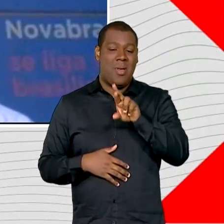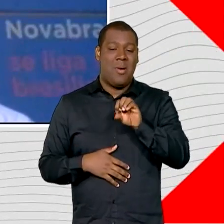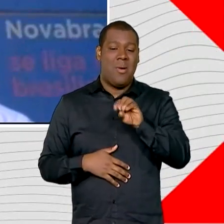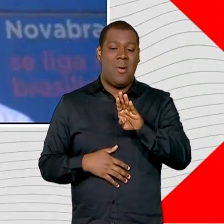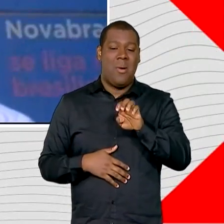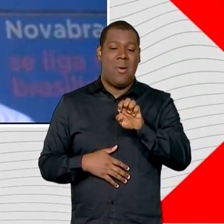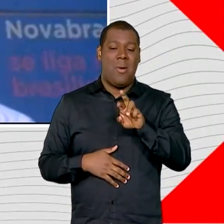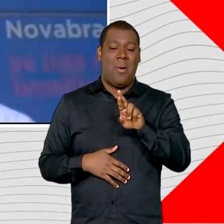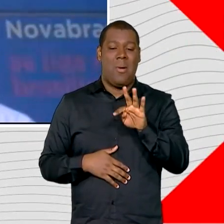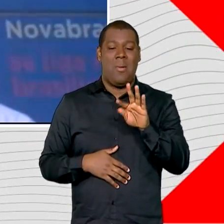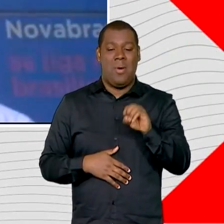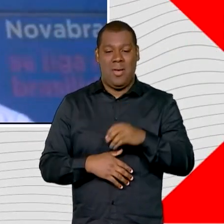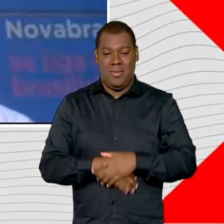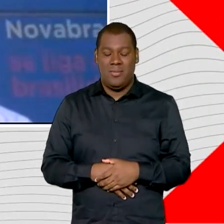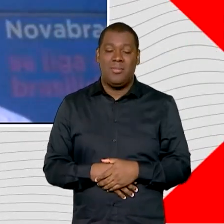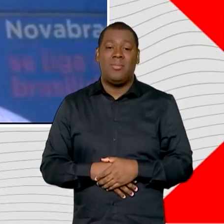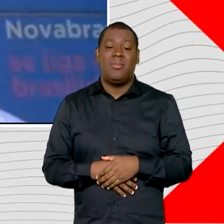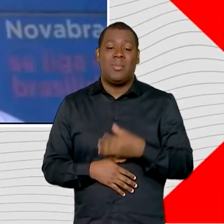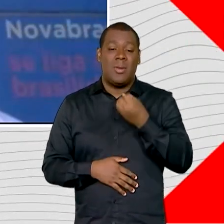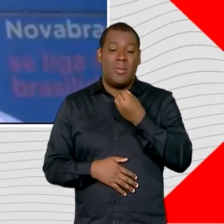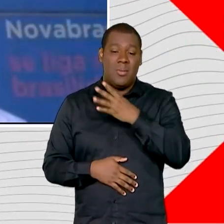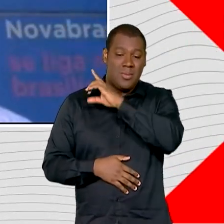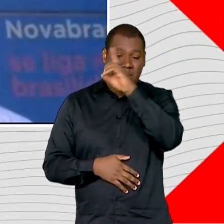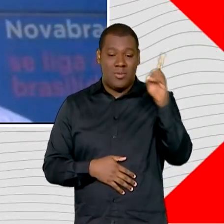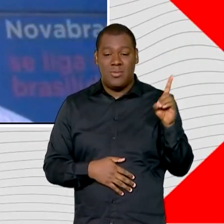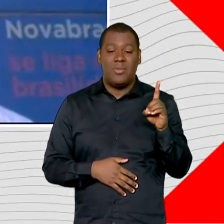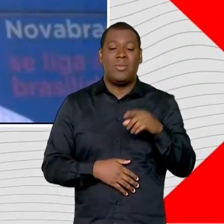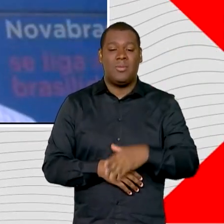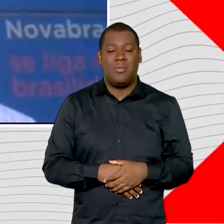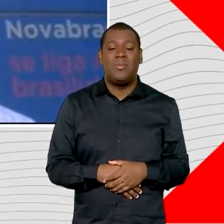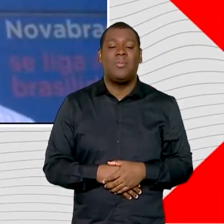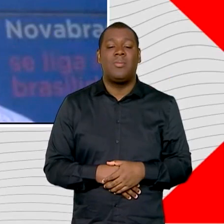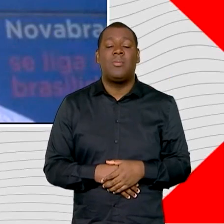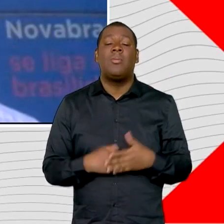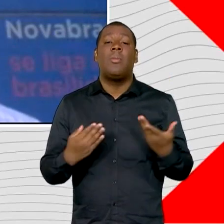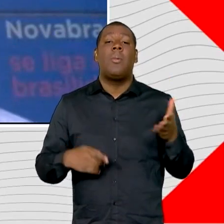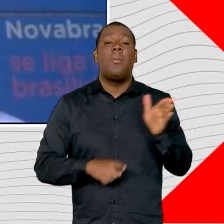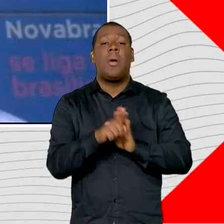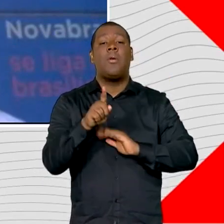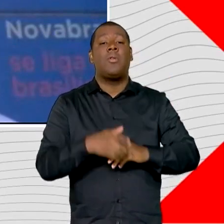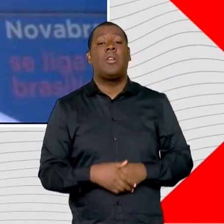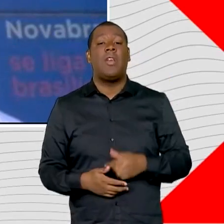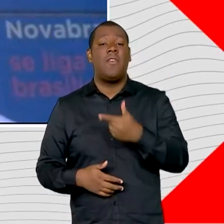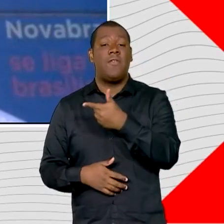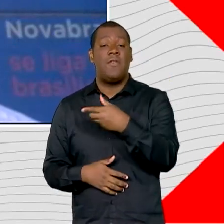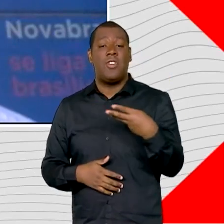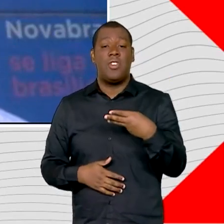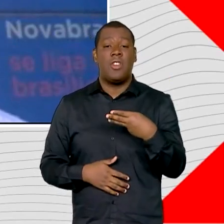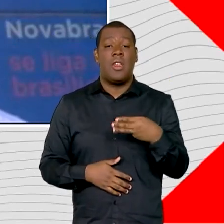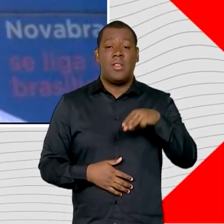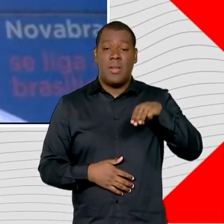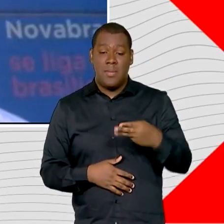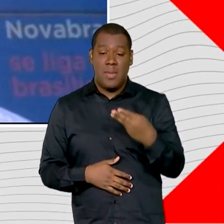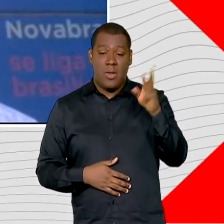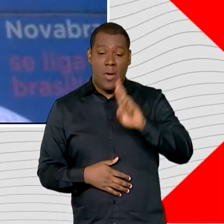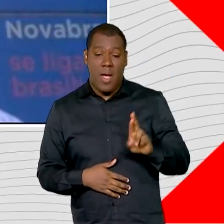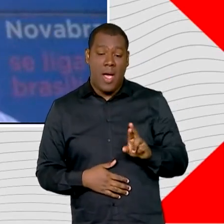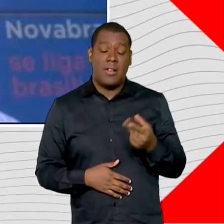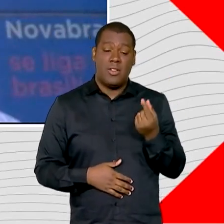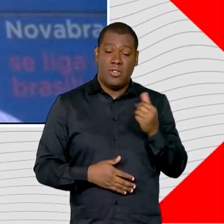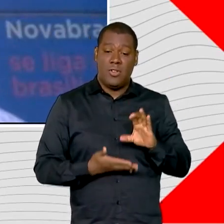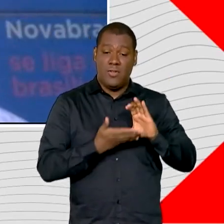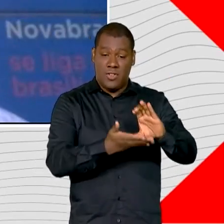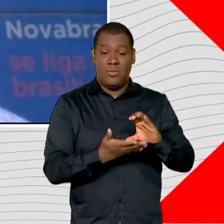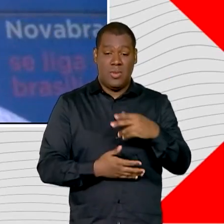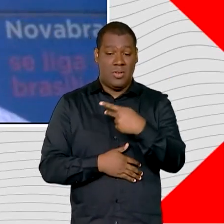vocês. O ministro, são 23 bilhões, né, do PAC Seleções para investimentos nas mais variadas áreas, né? A gente